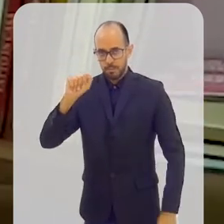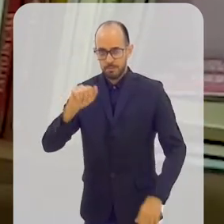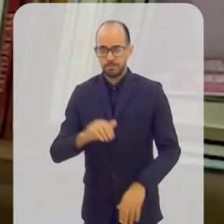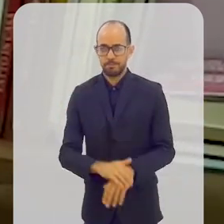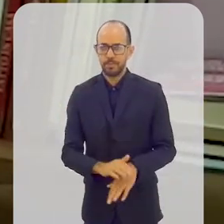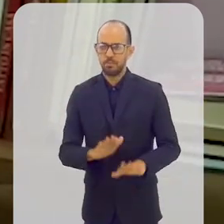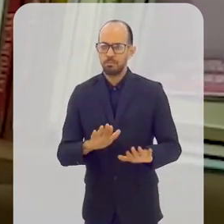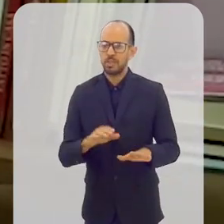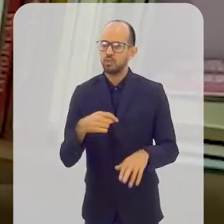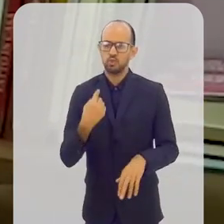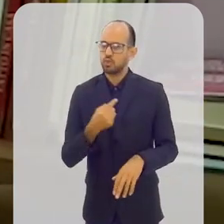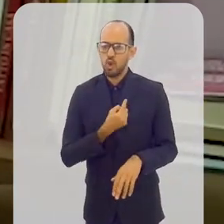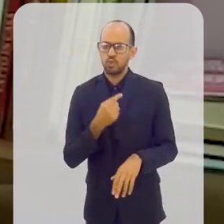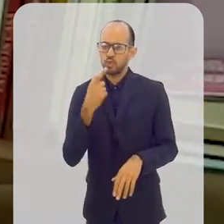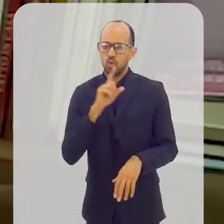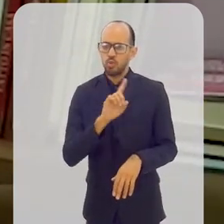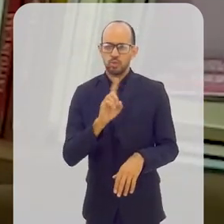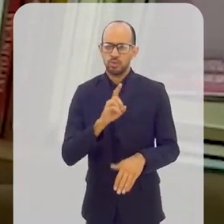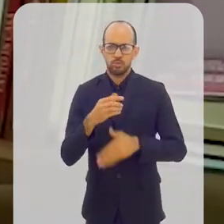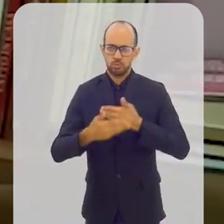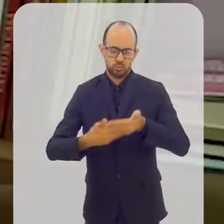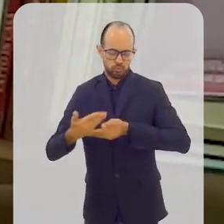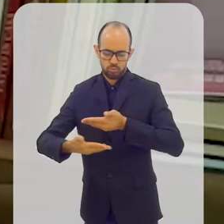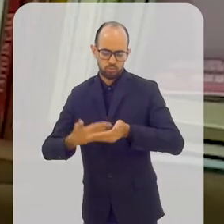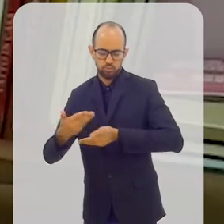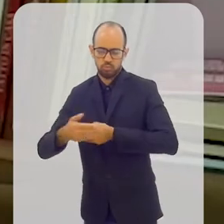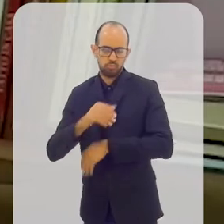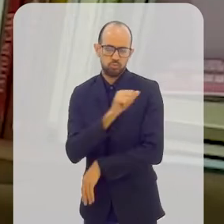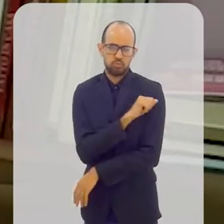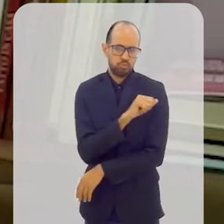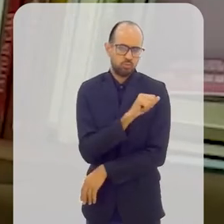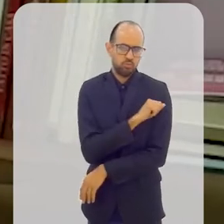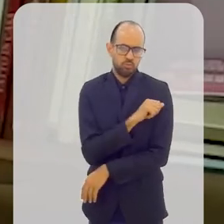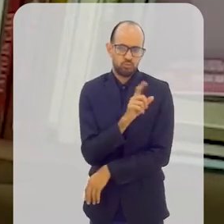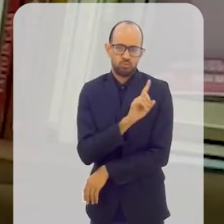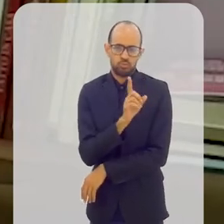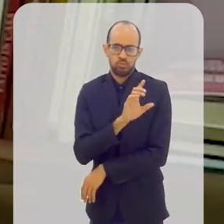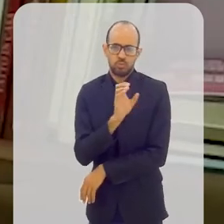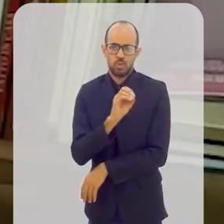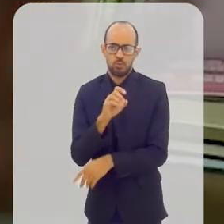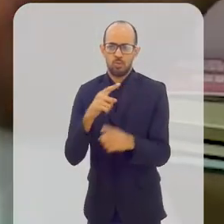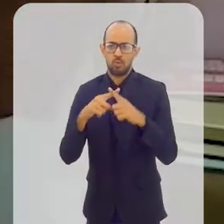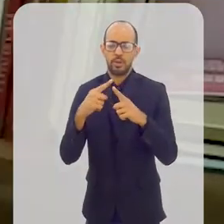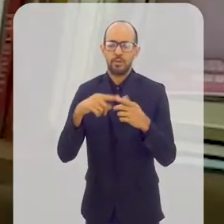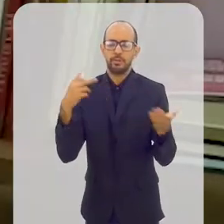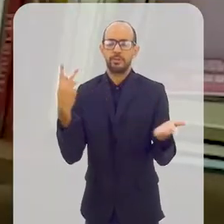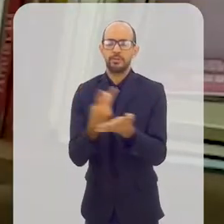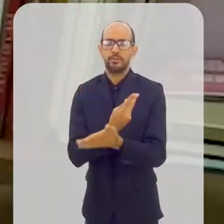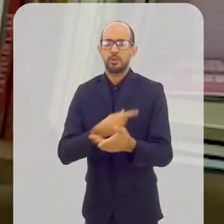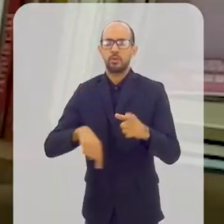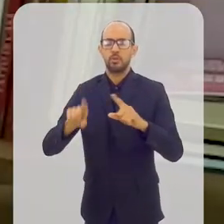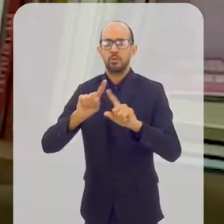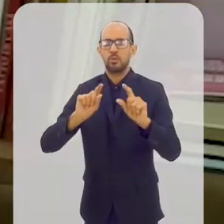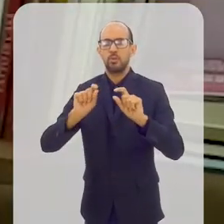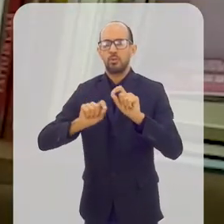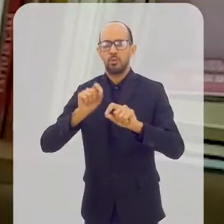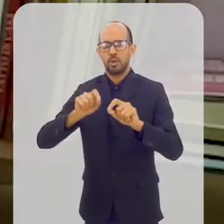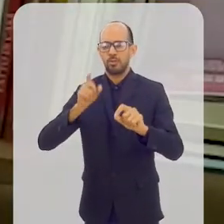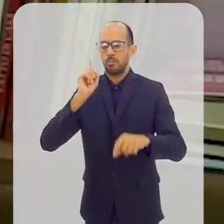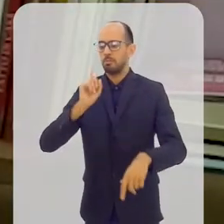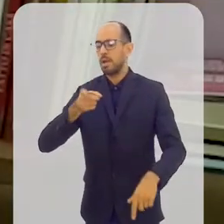Mas a gente não conseguiu um grande engajamento dos alunos, porque o processo foi de professor, foi de cima para baixo.